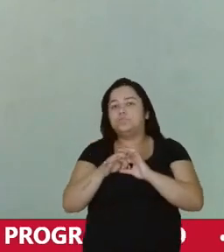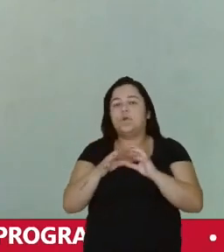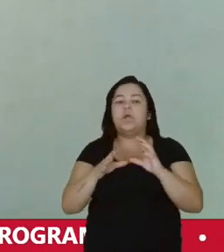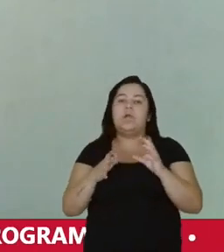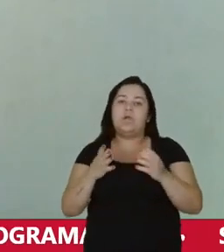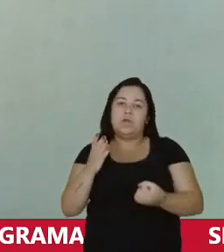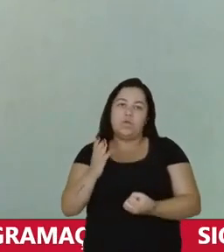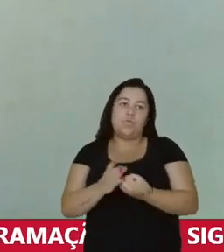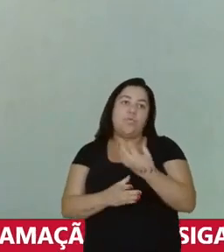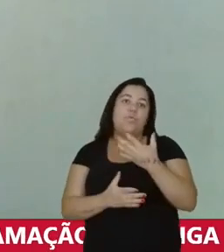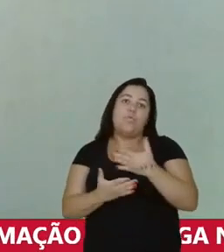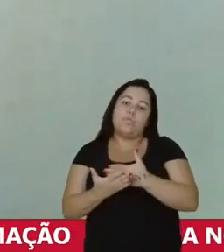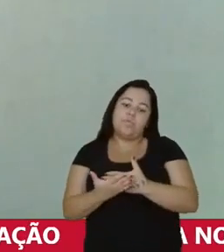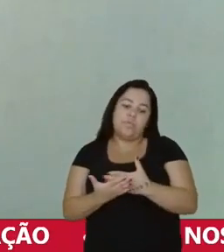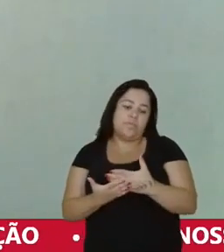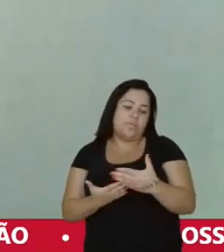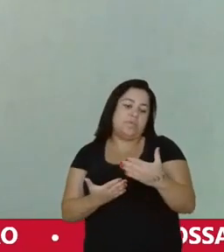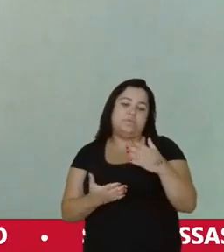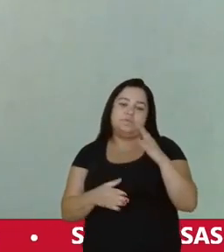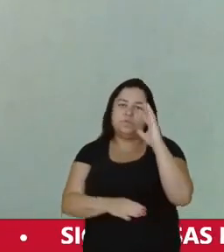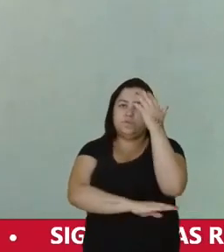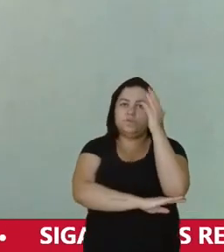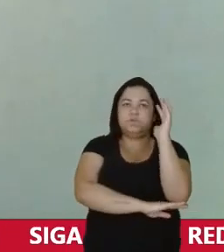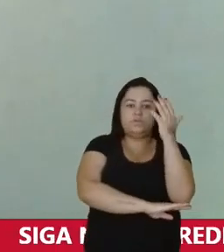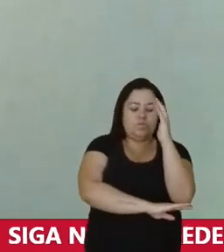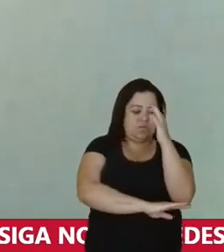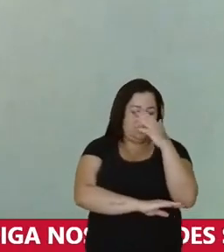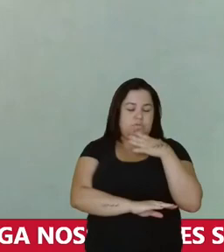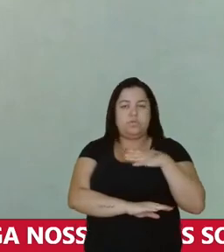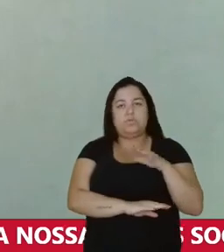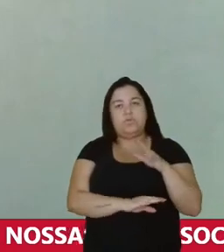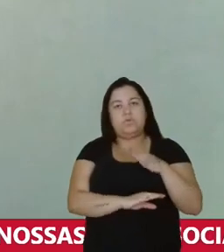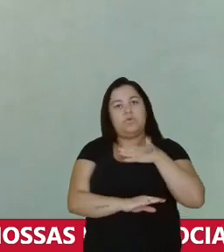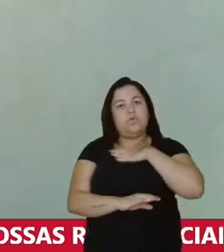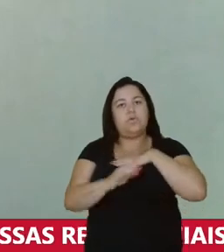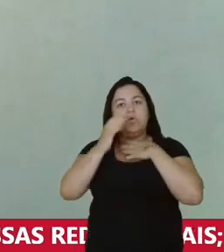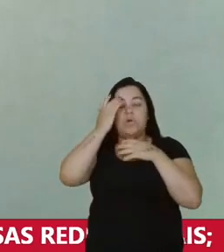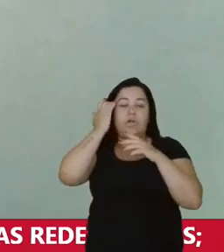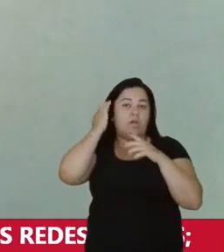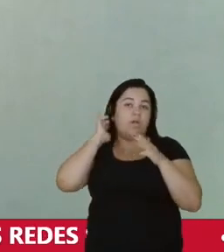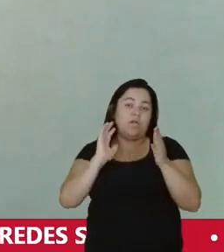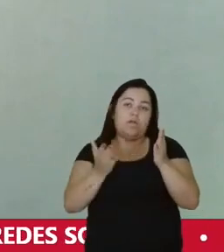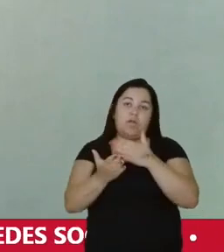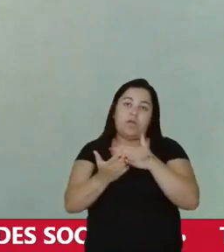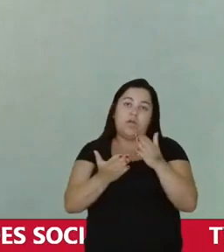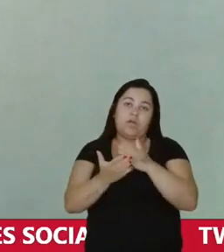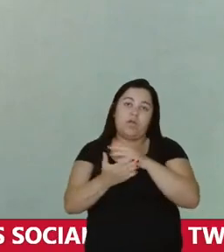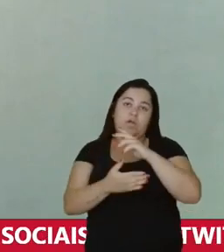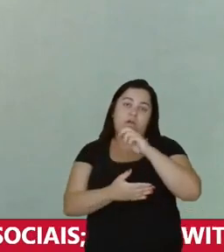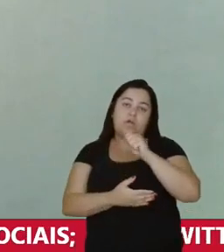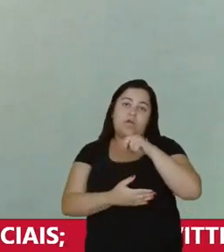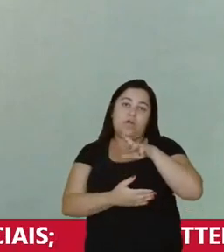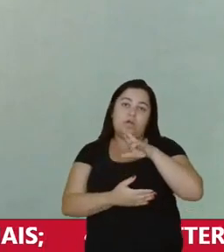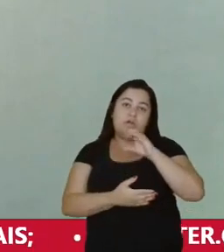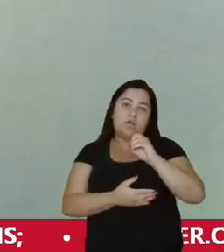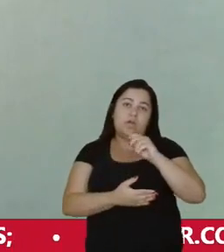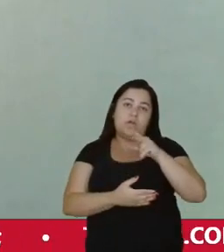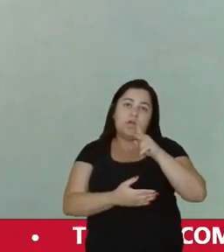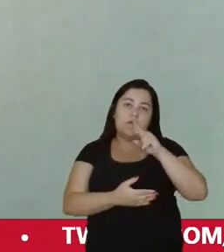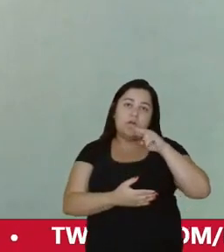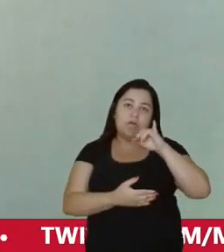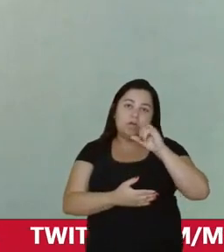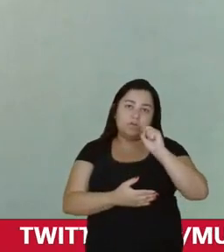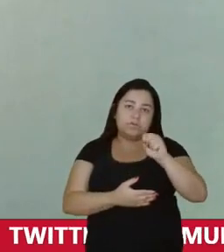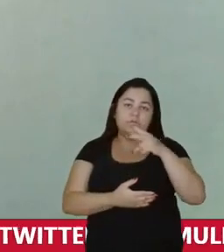de tudo começa através da natureza. Eu gosto muito de um autor, que é o Ailton Krenak, que ele fala muito